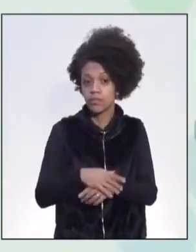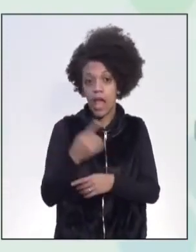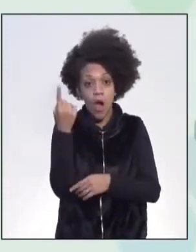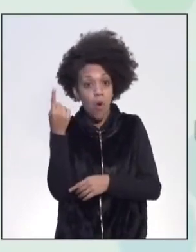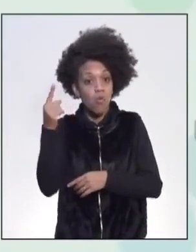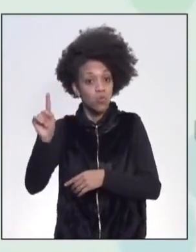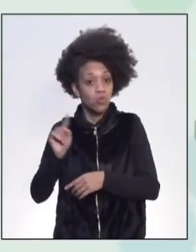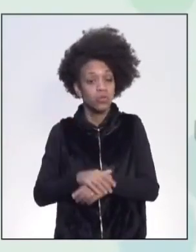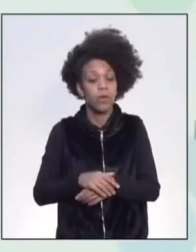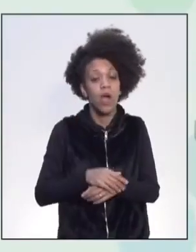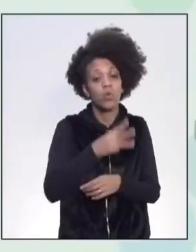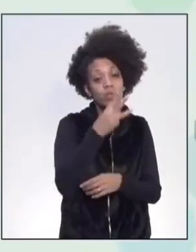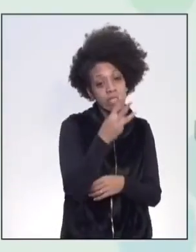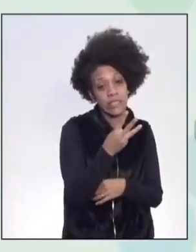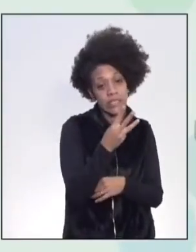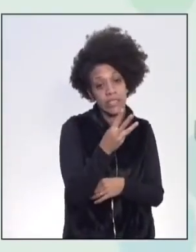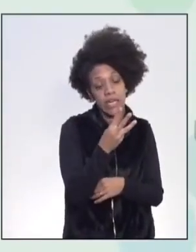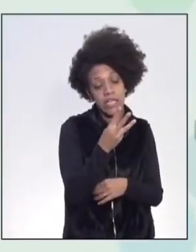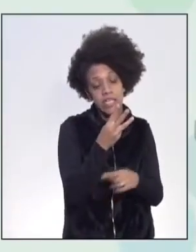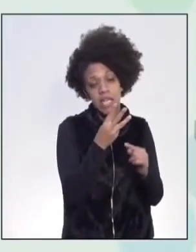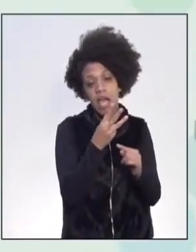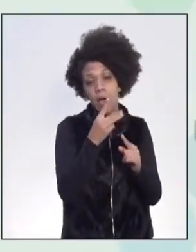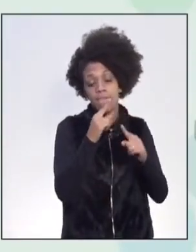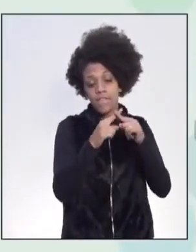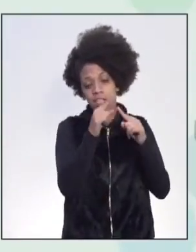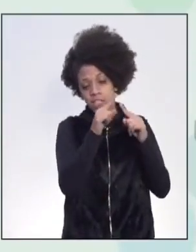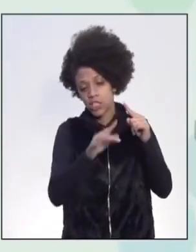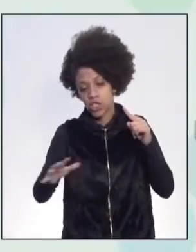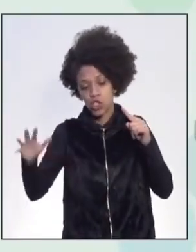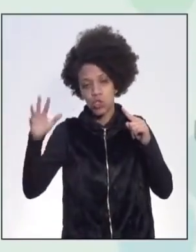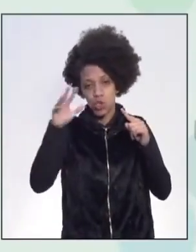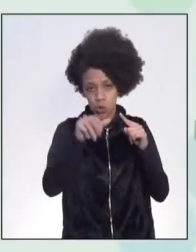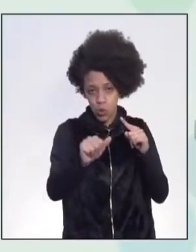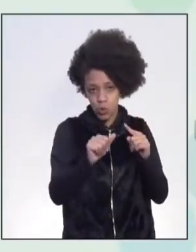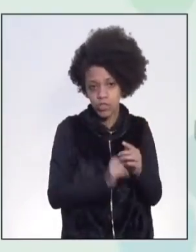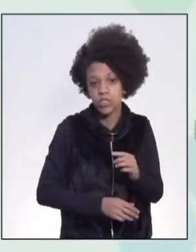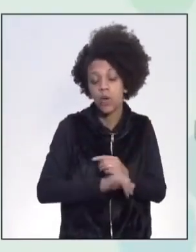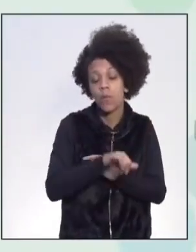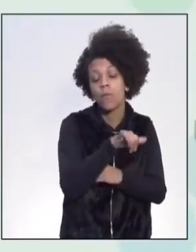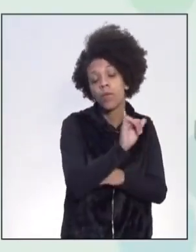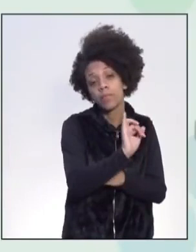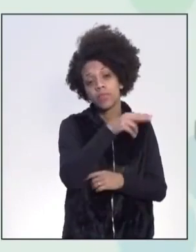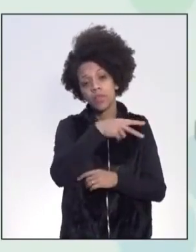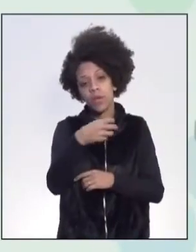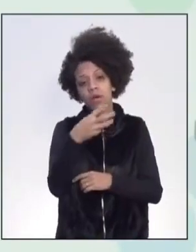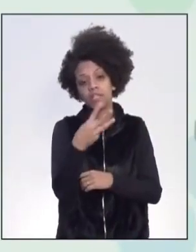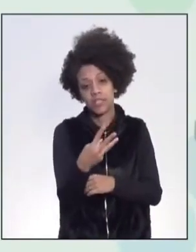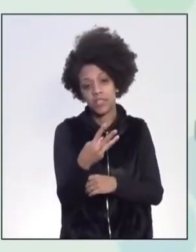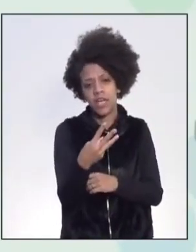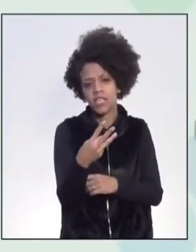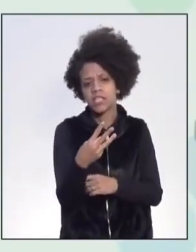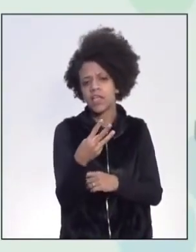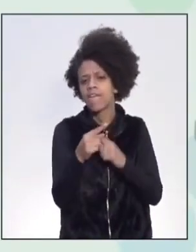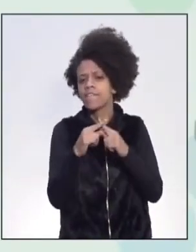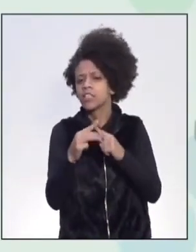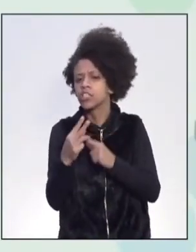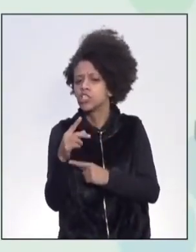O 3 aqui multiplicando todo mundo. Então, y é igual 3 vezes x